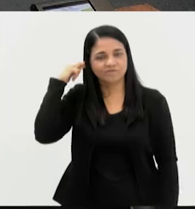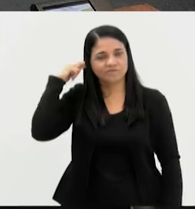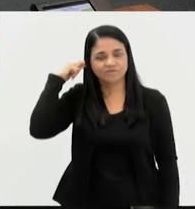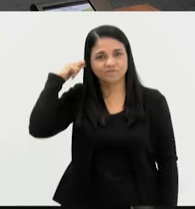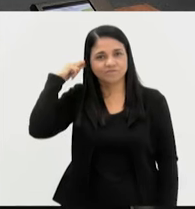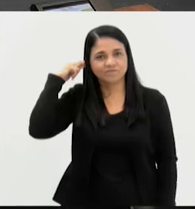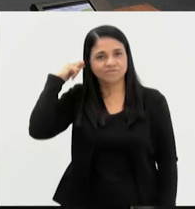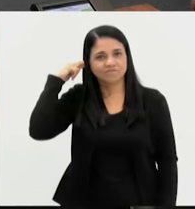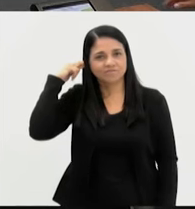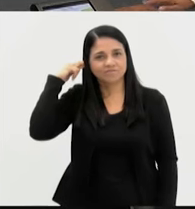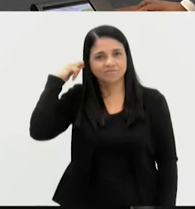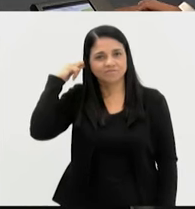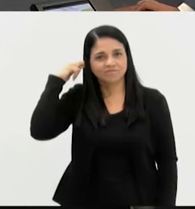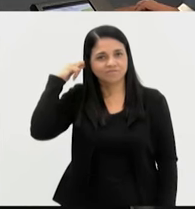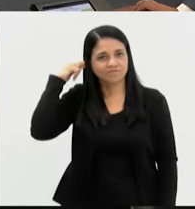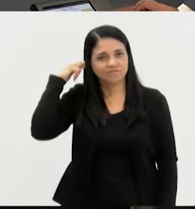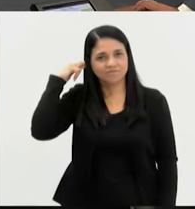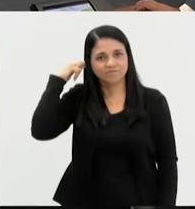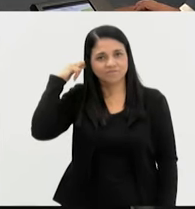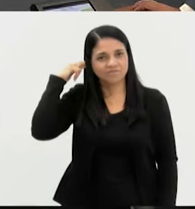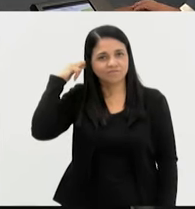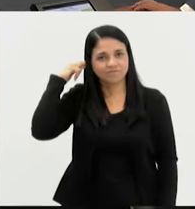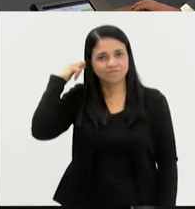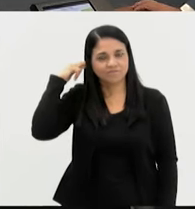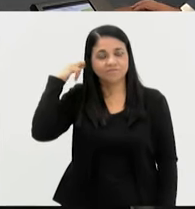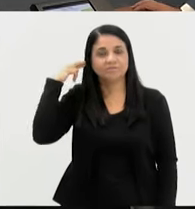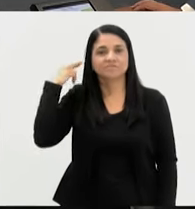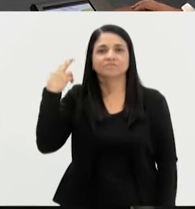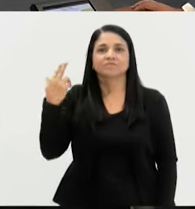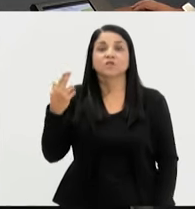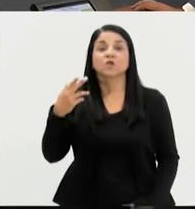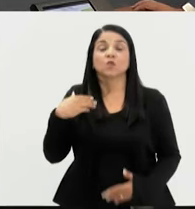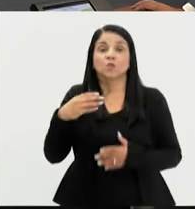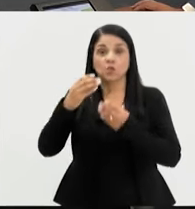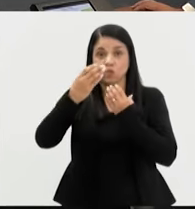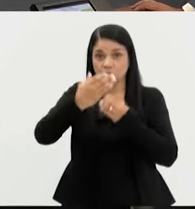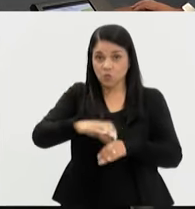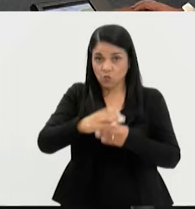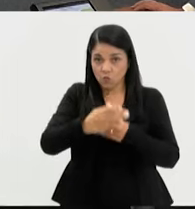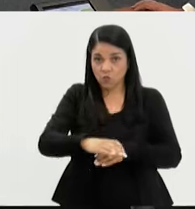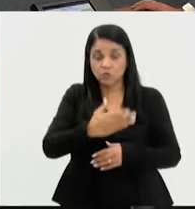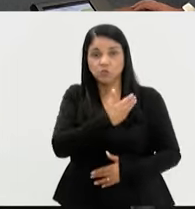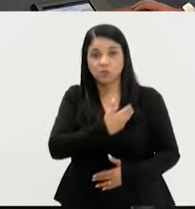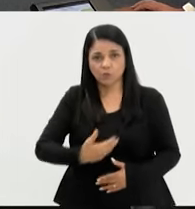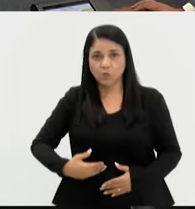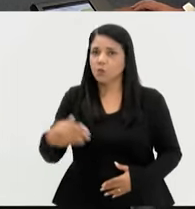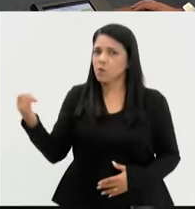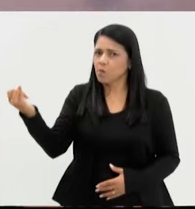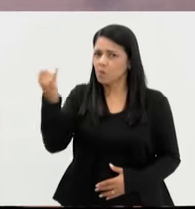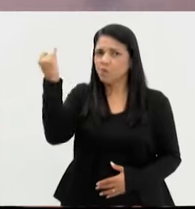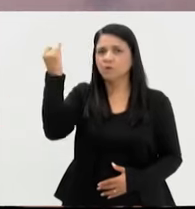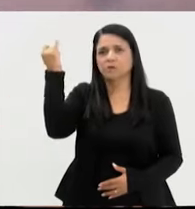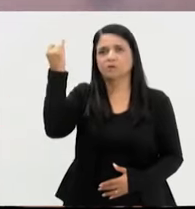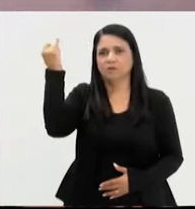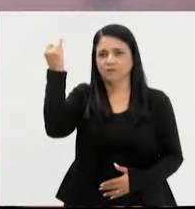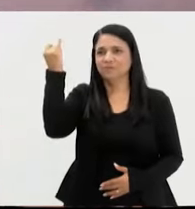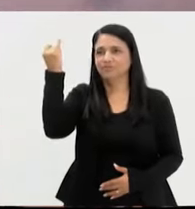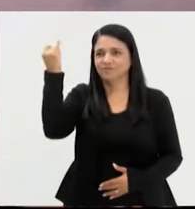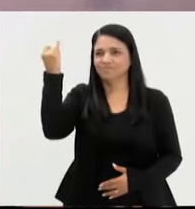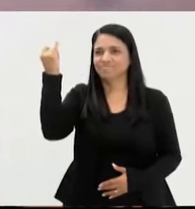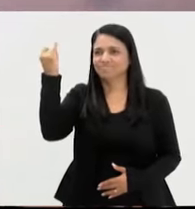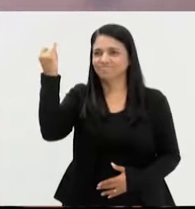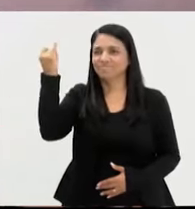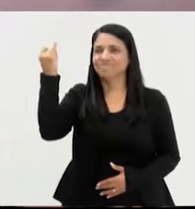galera aí do PJ exatamente a prorrogação do concurso público acho muito importante hoje se chegar agora mas